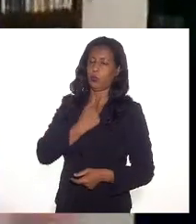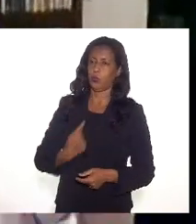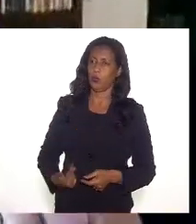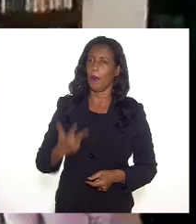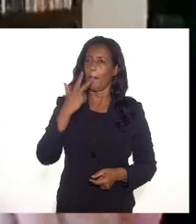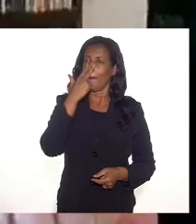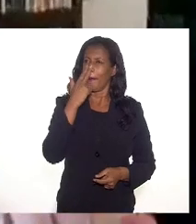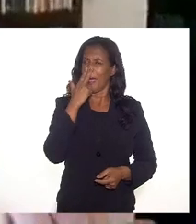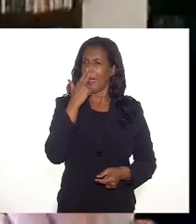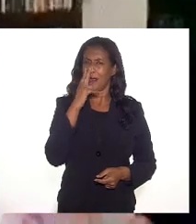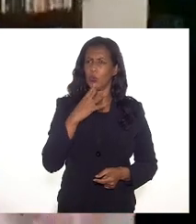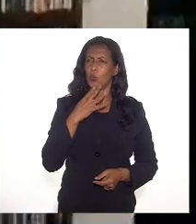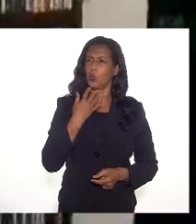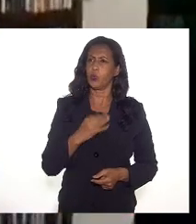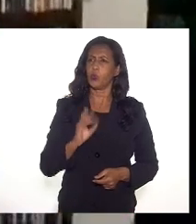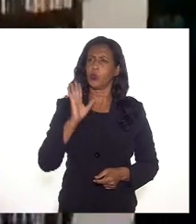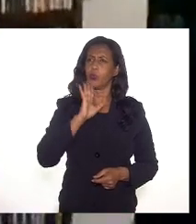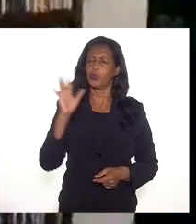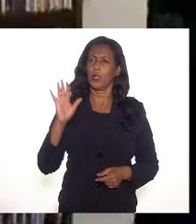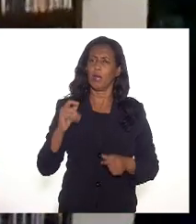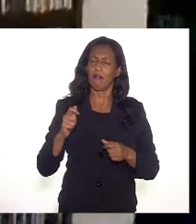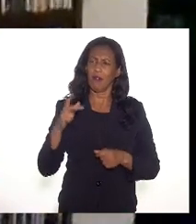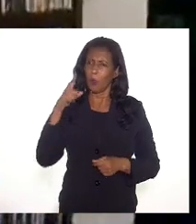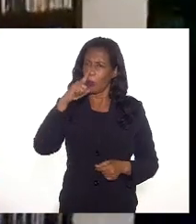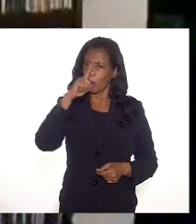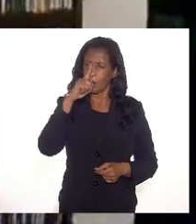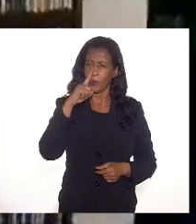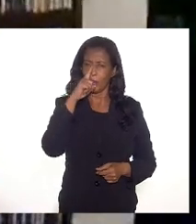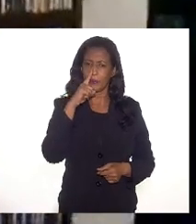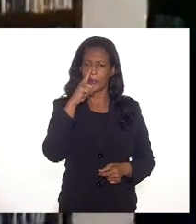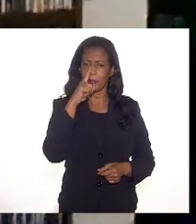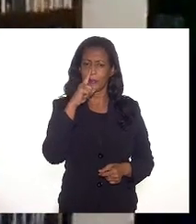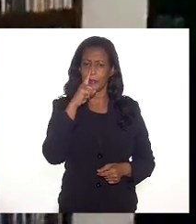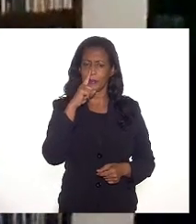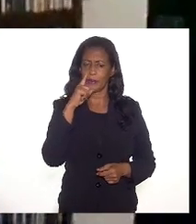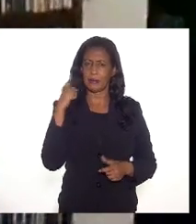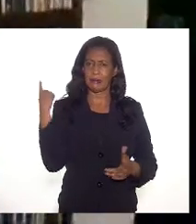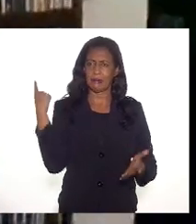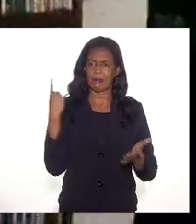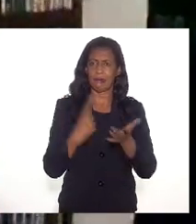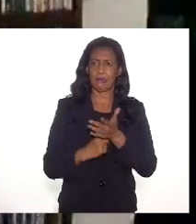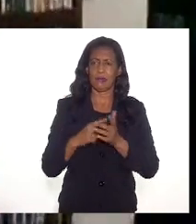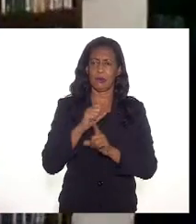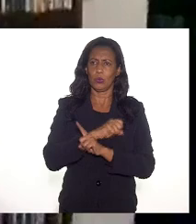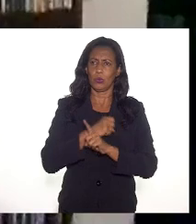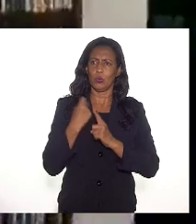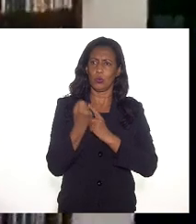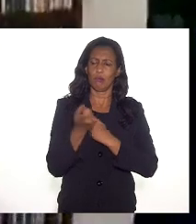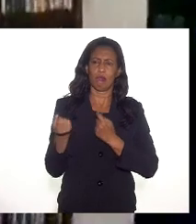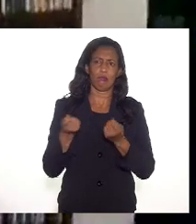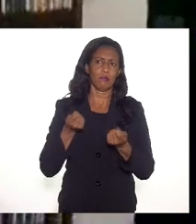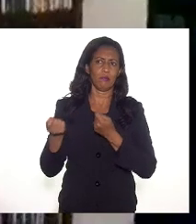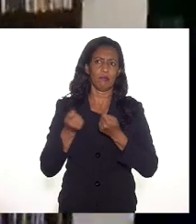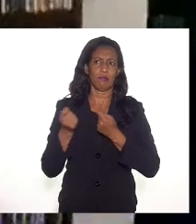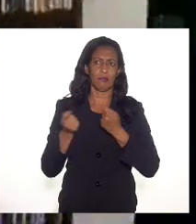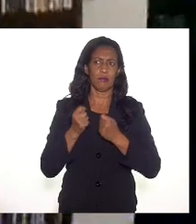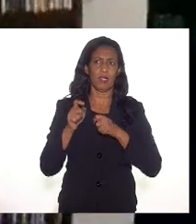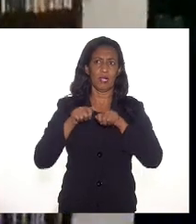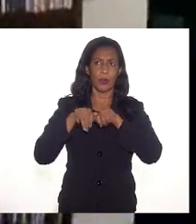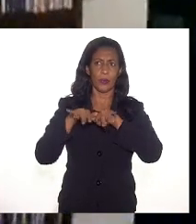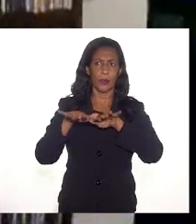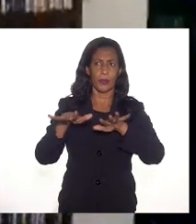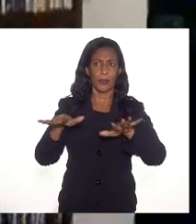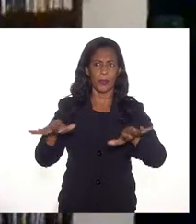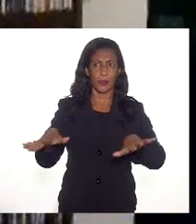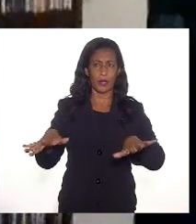parece desconhecer a gravidade dos impactos sociais econômicos que a pandemia